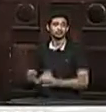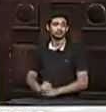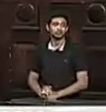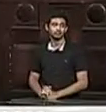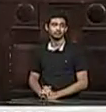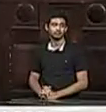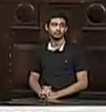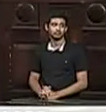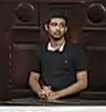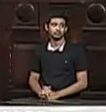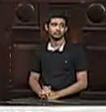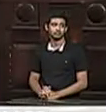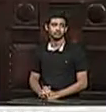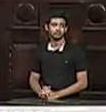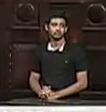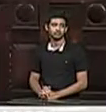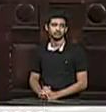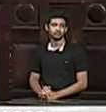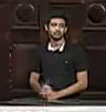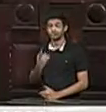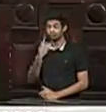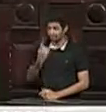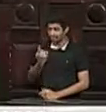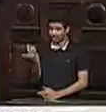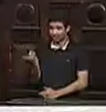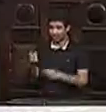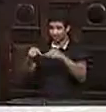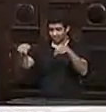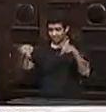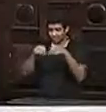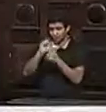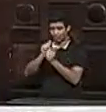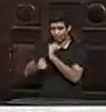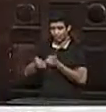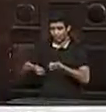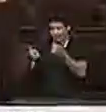não é o melhor para a prática esportiva no nosso estado. Muito obrigado.